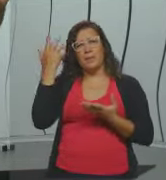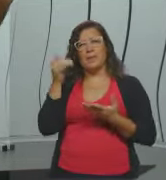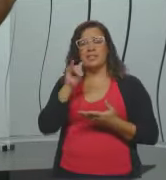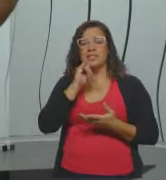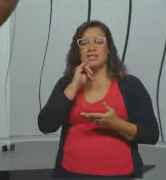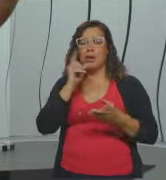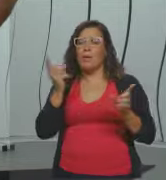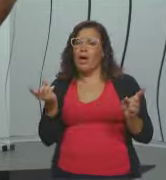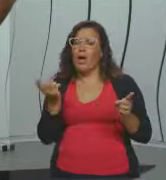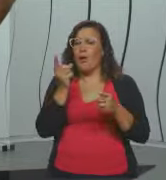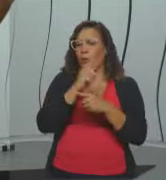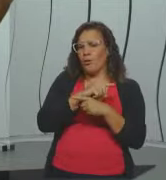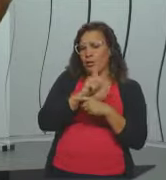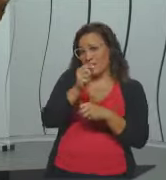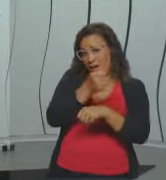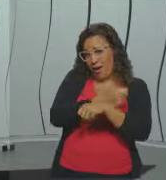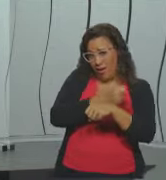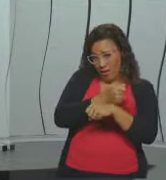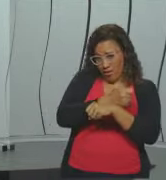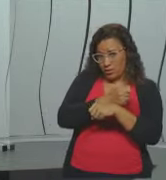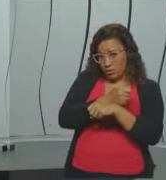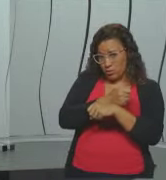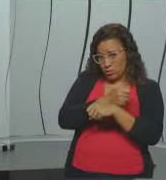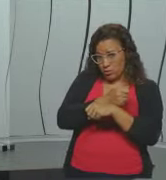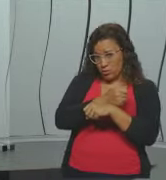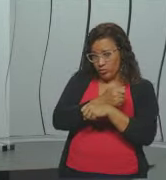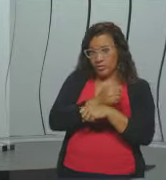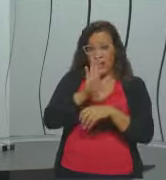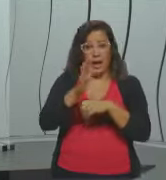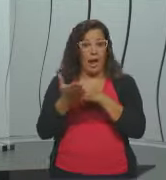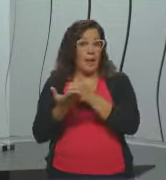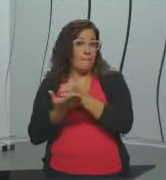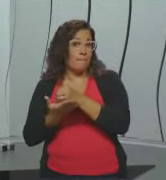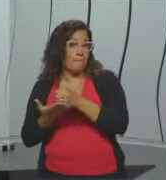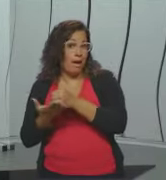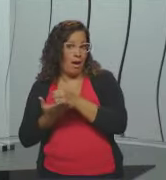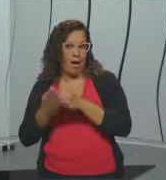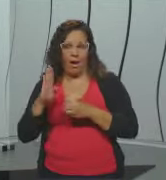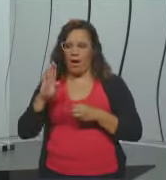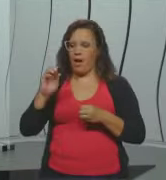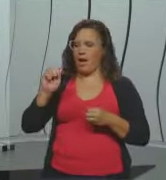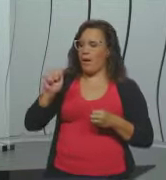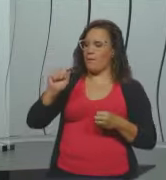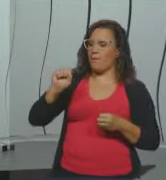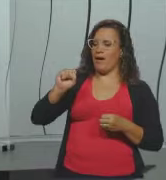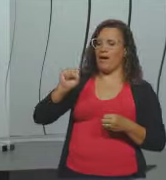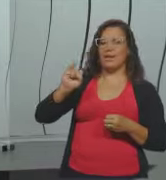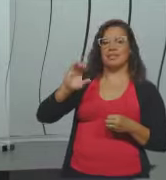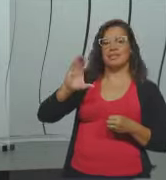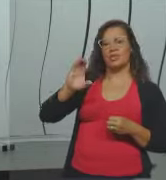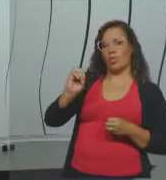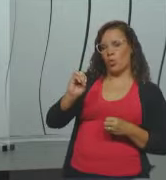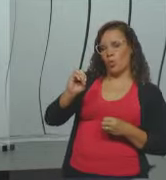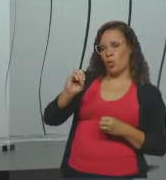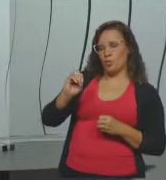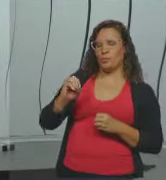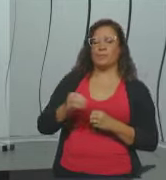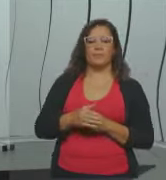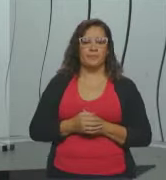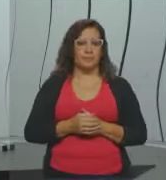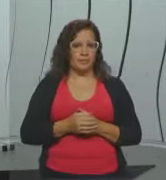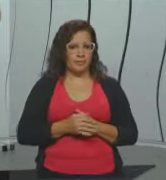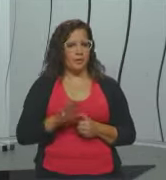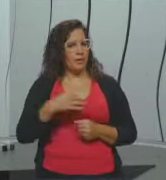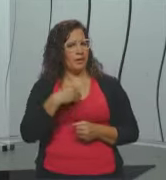o contrário de ácido. Bom, então agora você tem um ambiente mais alcalino e favorece o funcionamento das